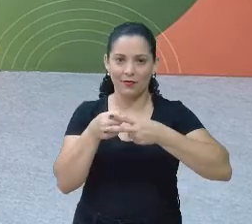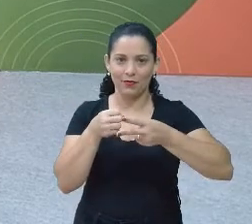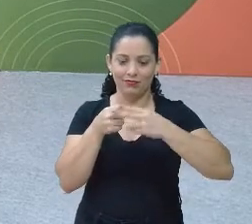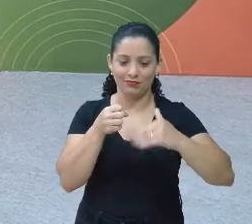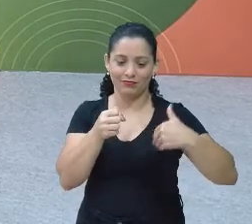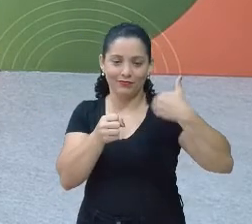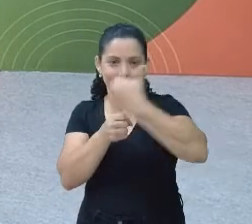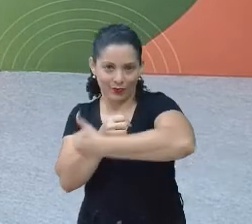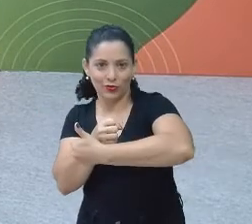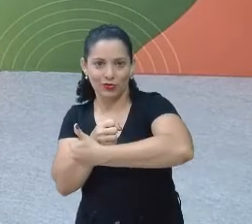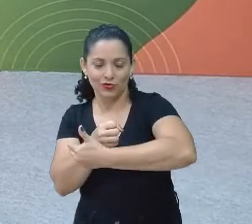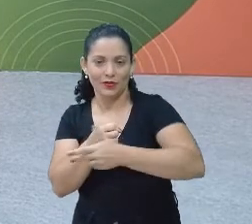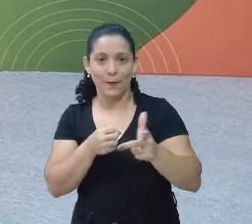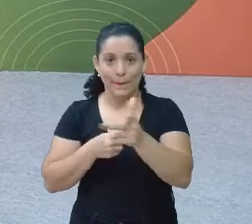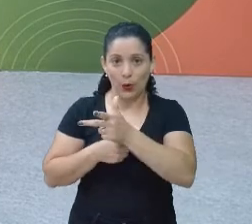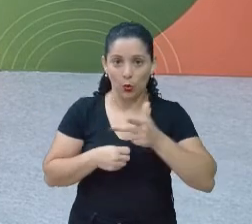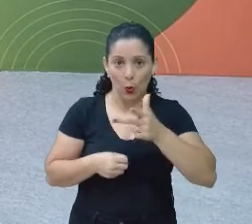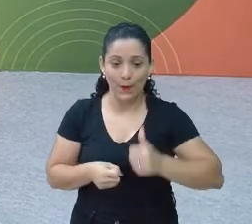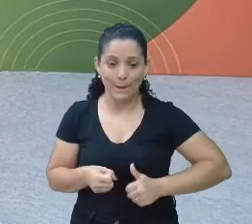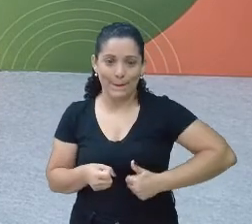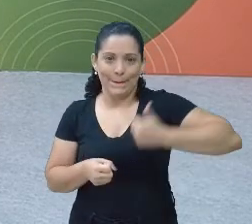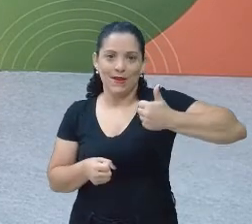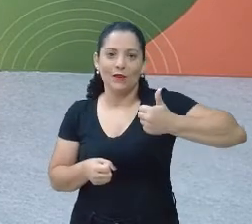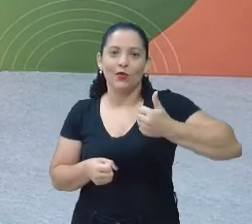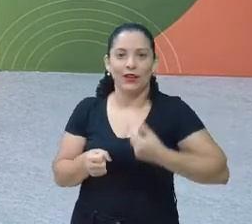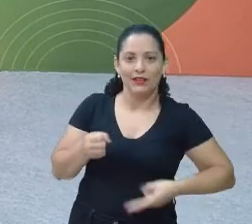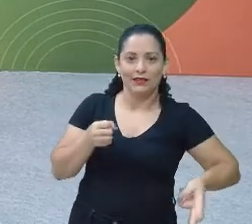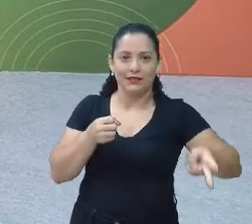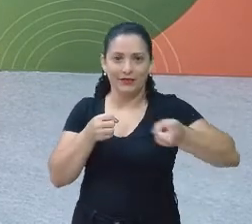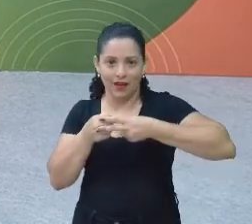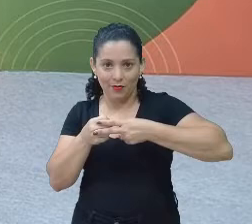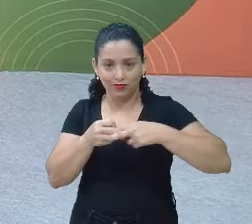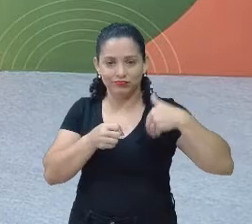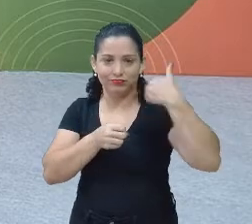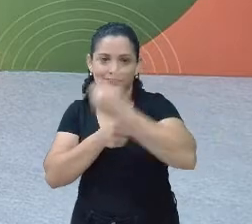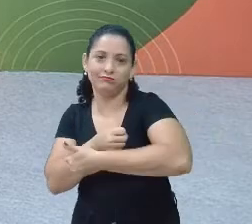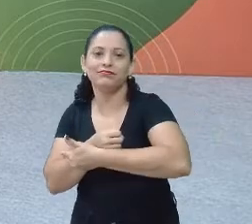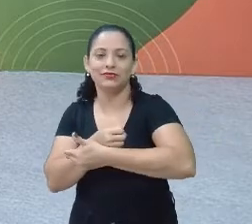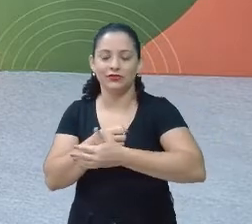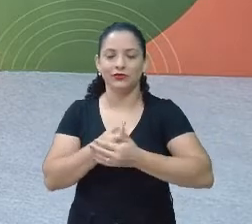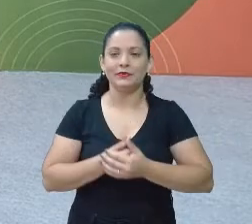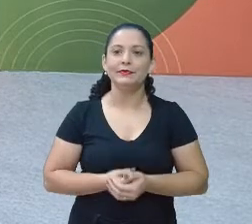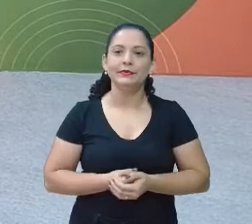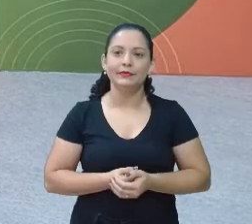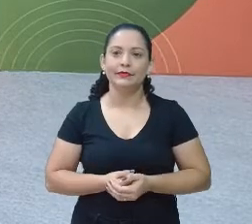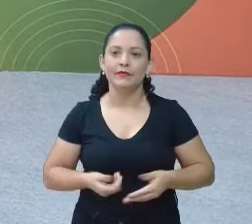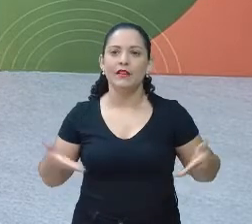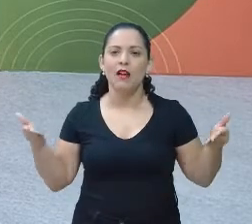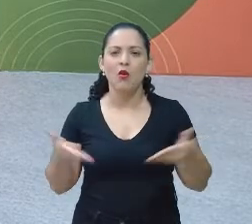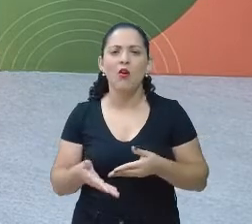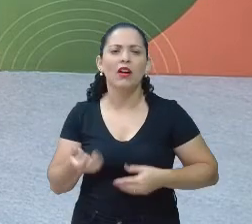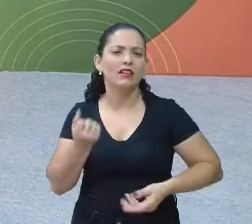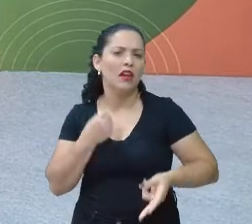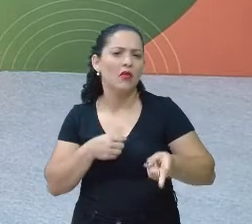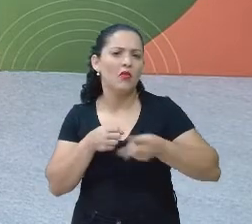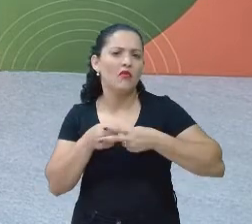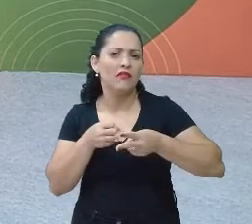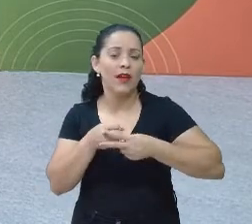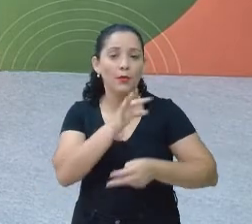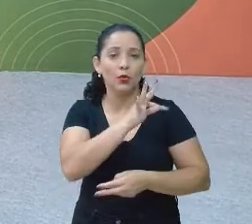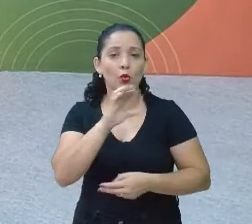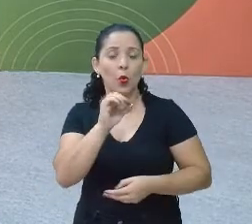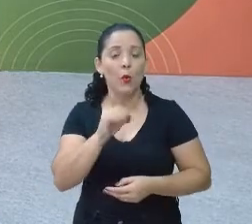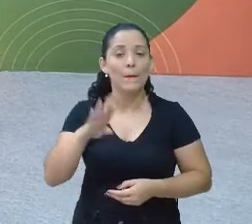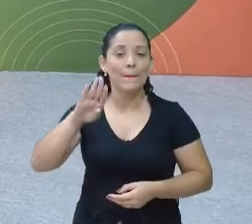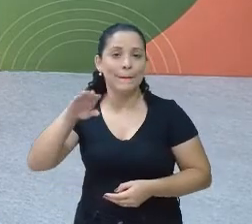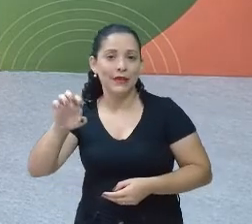do meu pronome. Então vamos lá. Formas negativas. Onde é que vai entrar o meu verbo to be na forma negativa? Ele